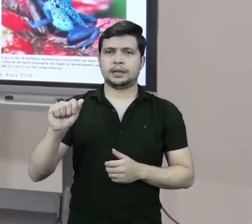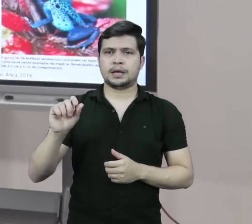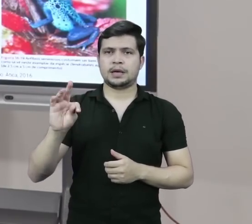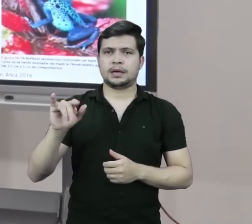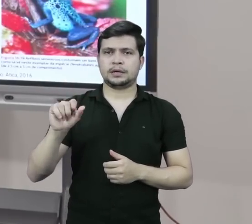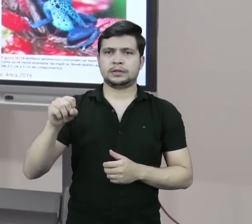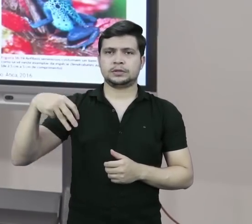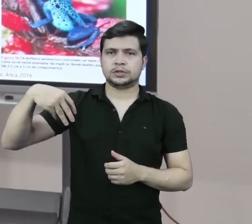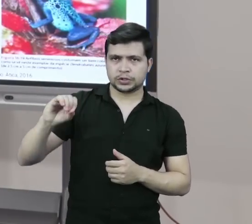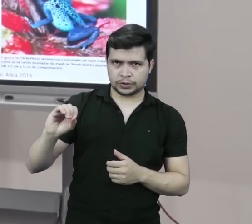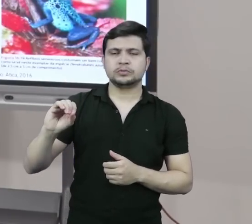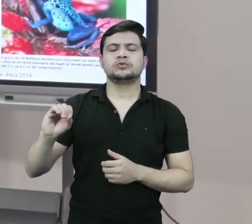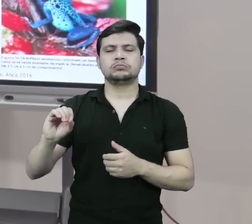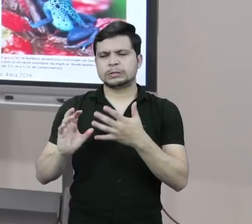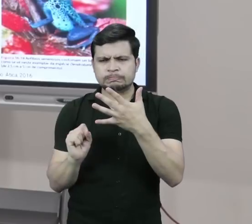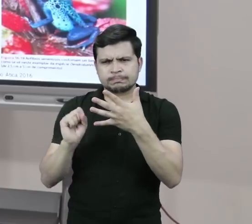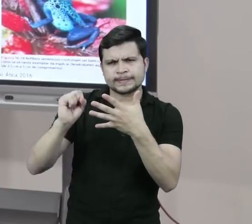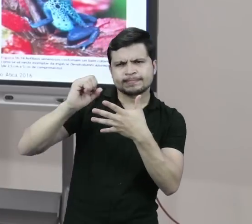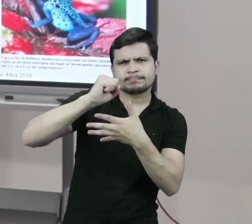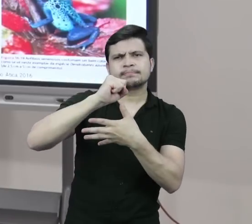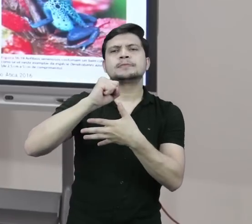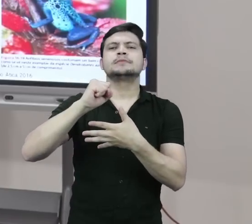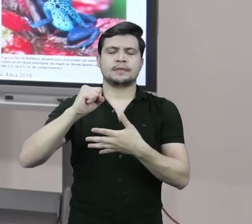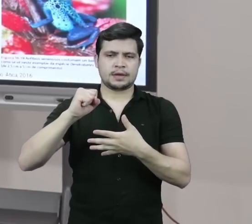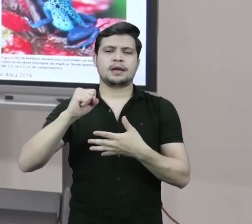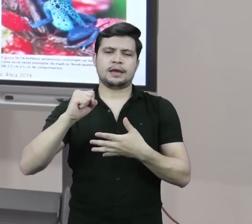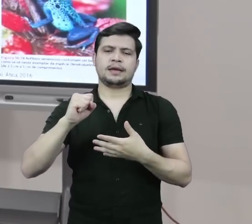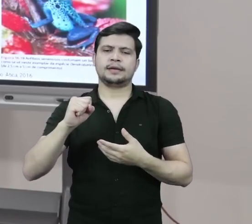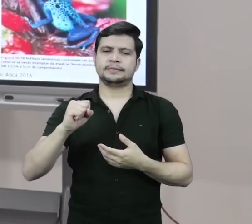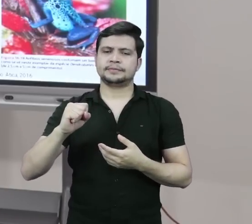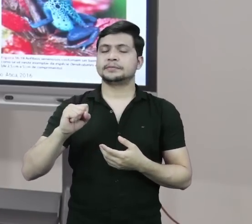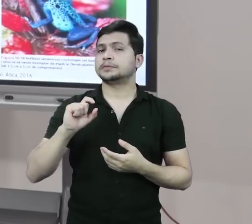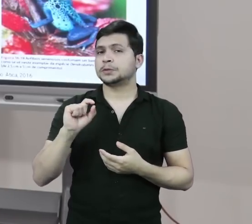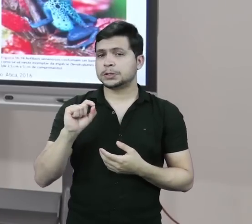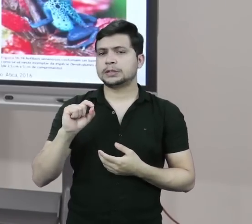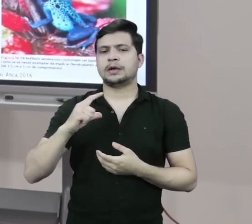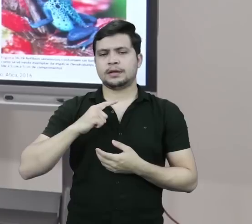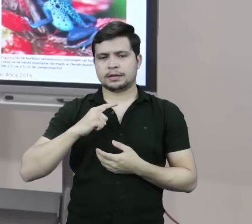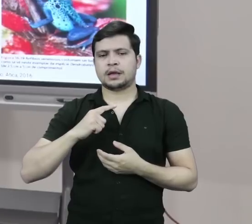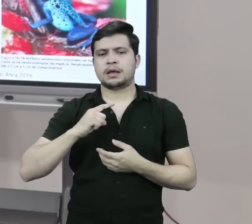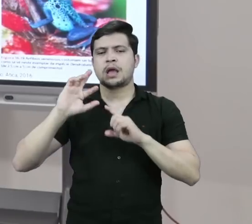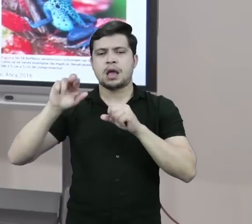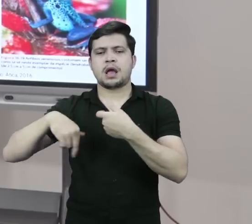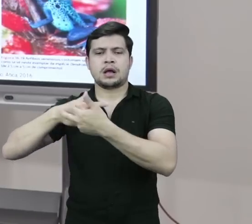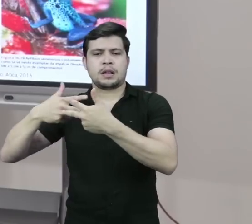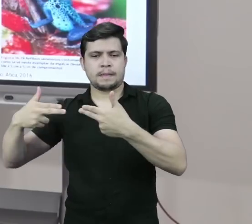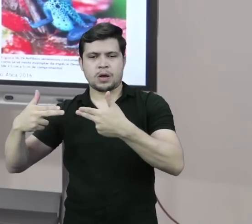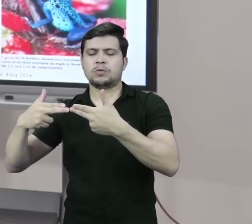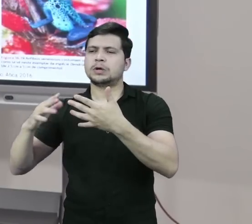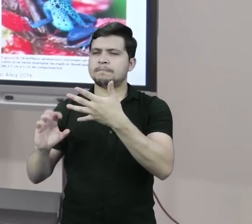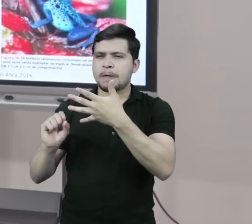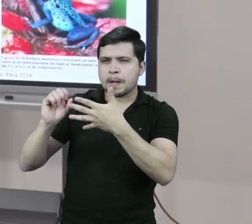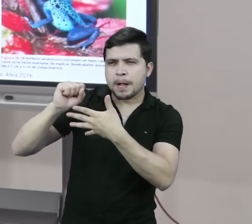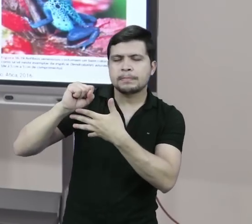predador mata a presa para se alimentar, enquanto o animal herbívoro se alimenta de plantas, né? Então é uma relação ecológica